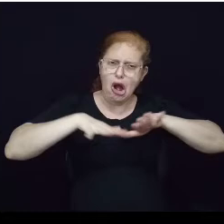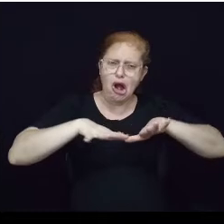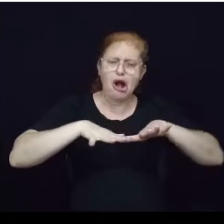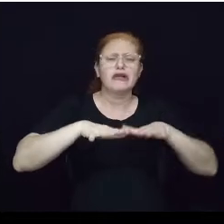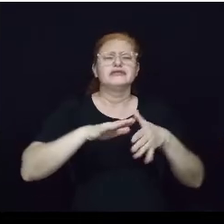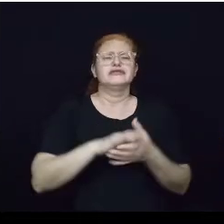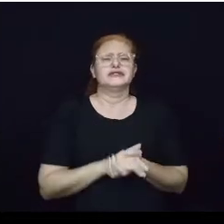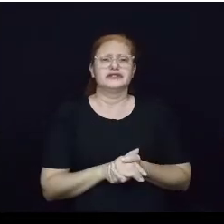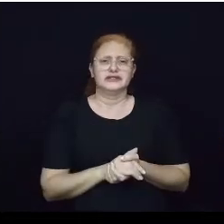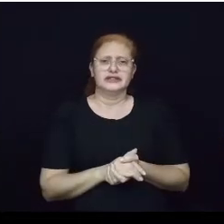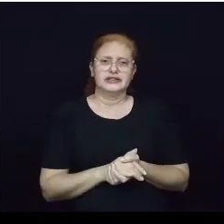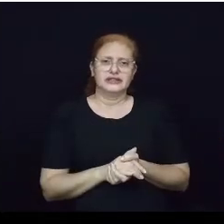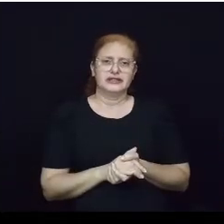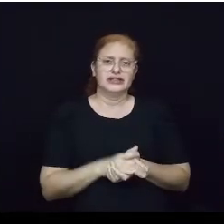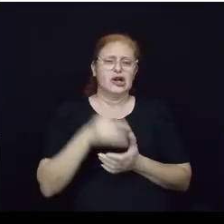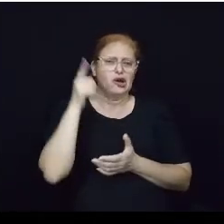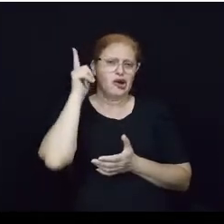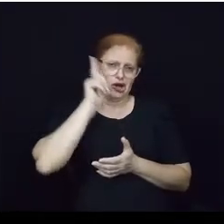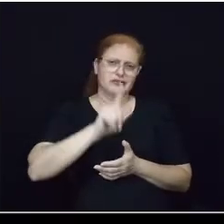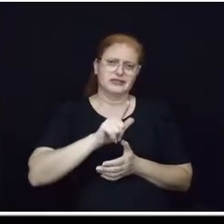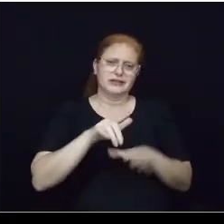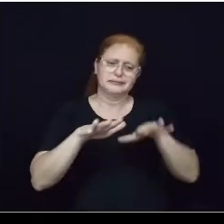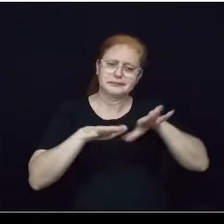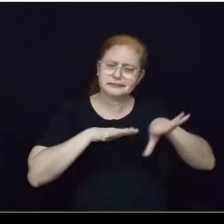vários eixos, né, que permitem essas